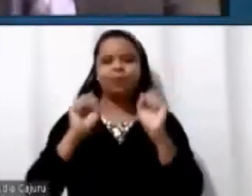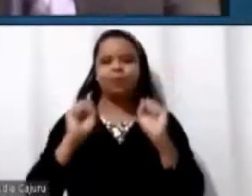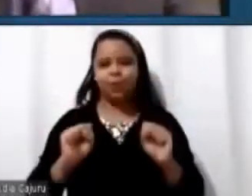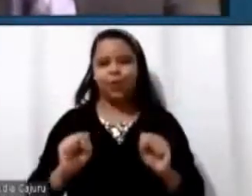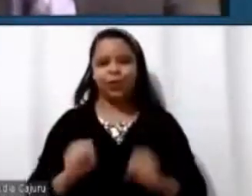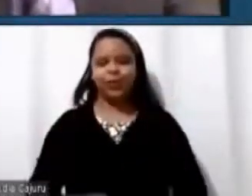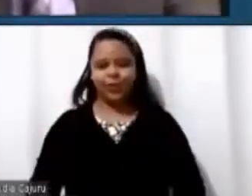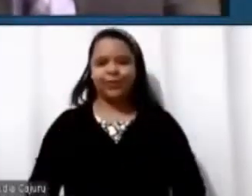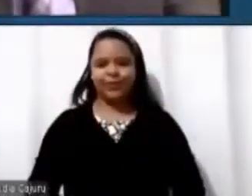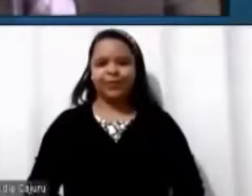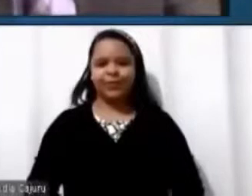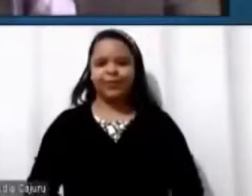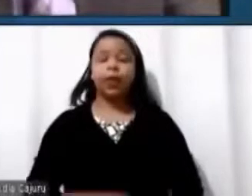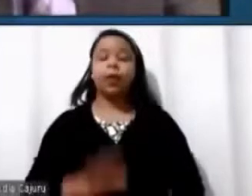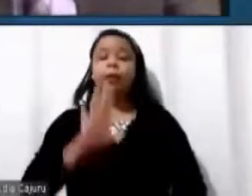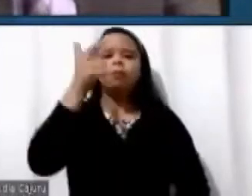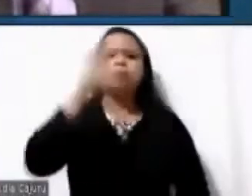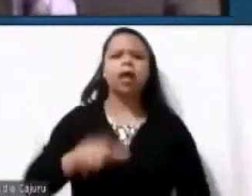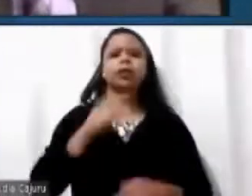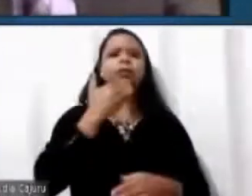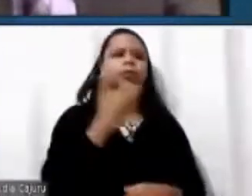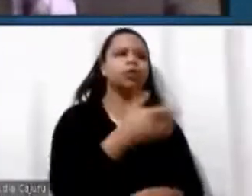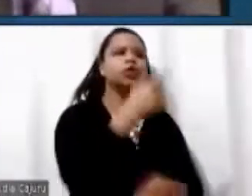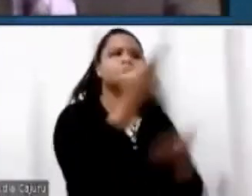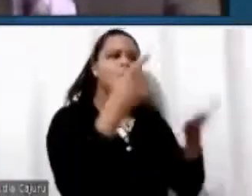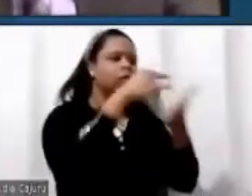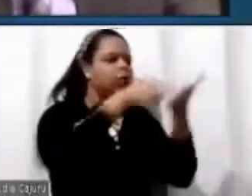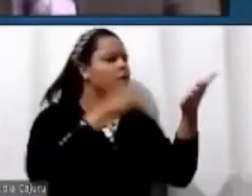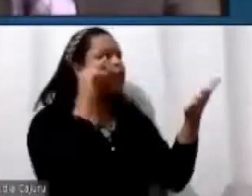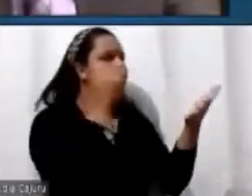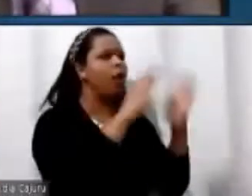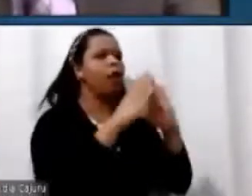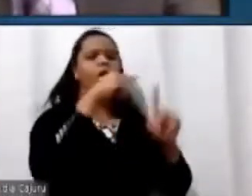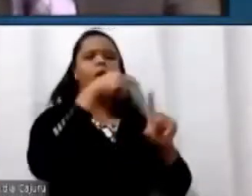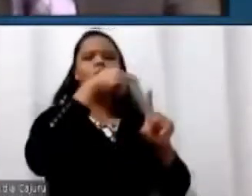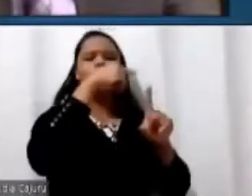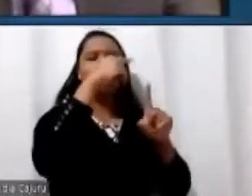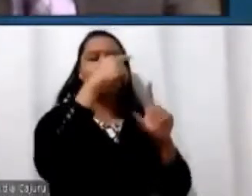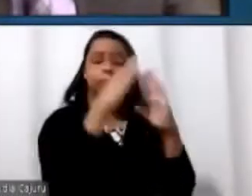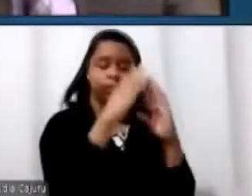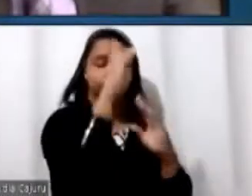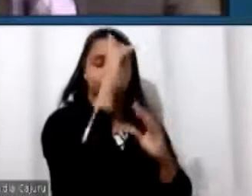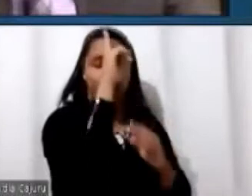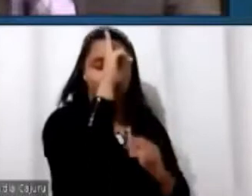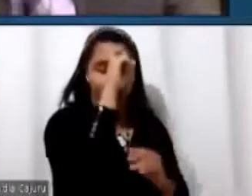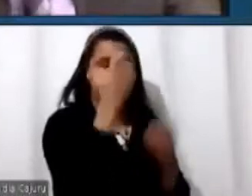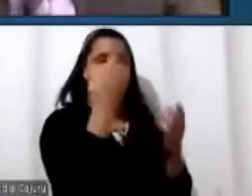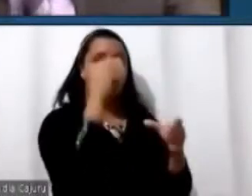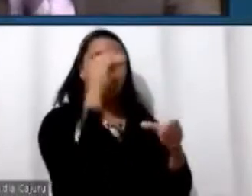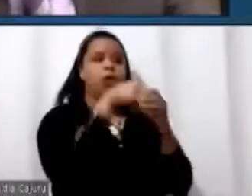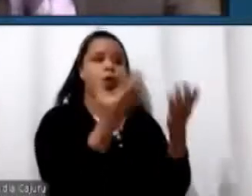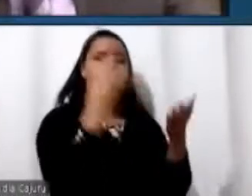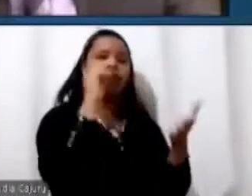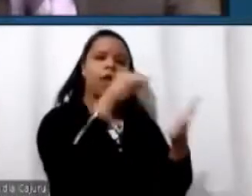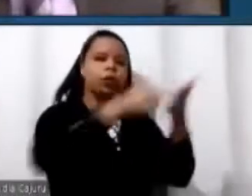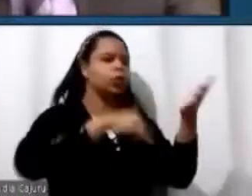pessoa falece, podem ter acesso ao prontuário? Bom, há jurisprudência no sentido que sim, dizendo que não seria motivo,